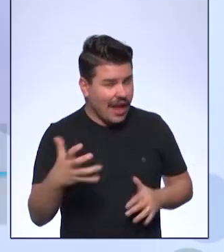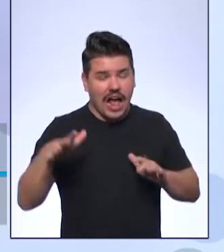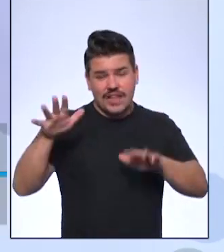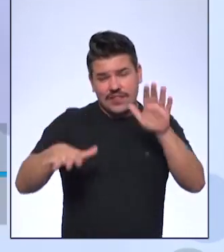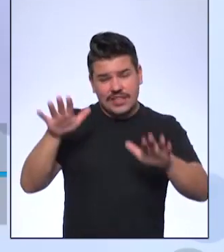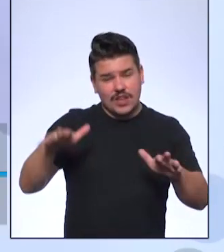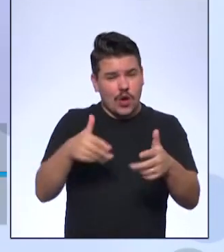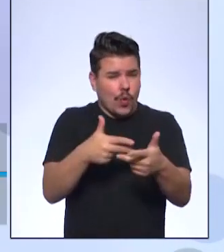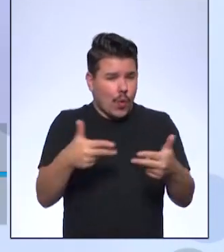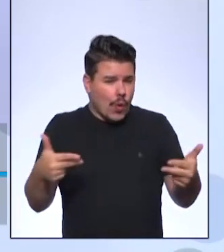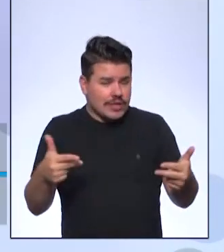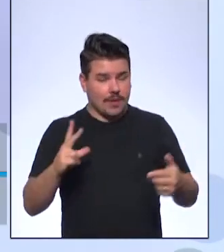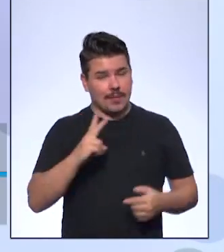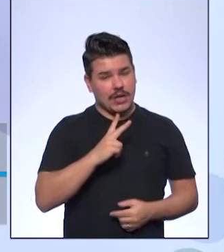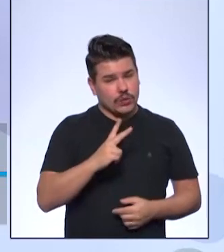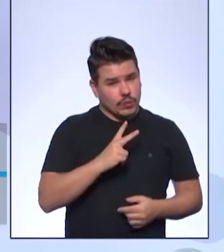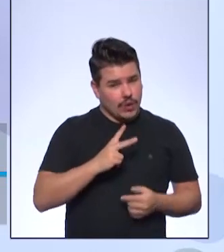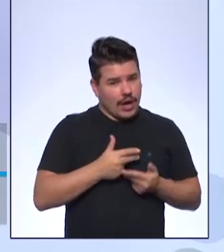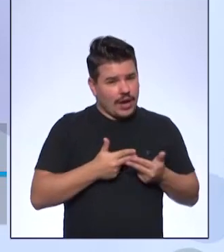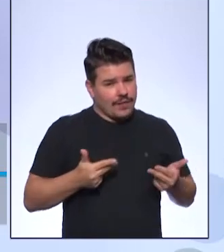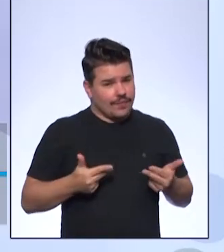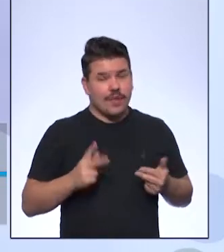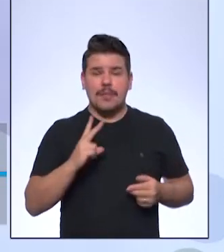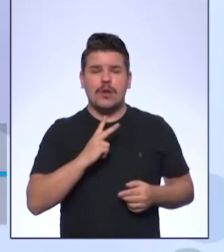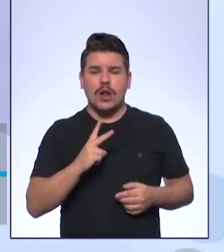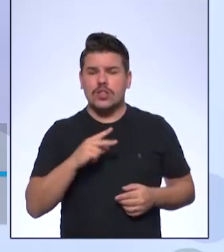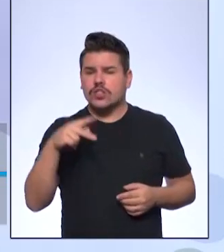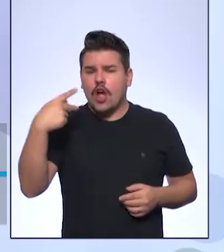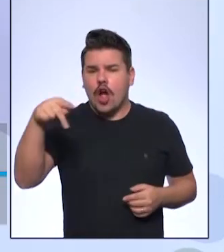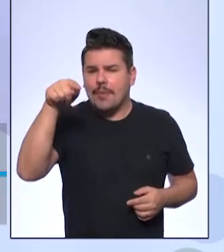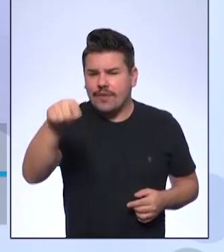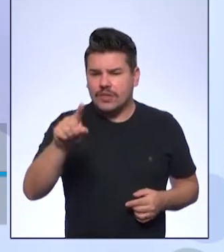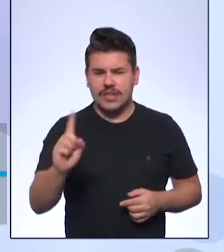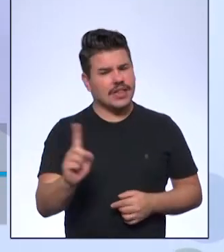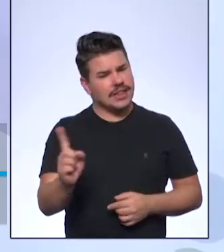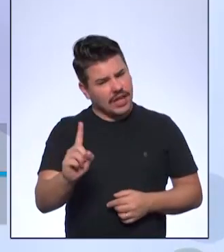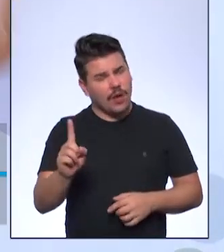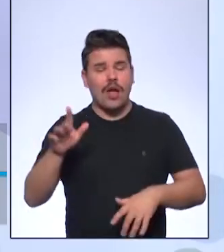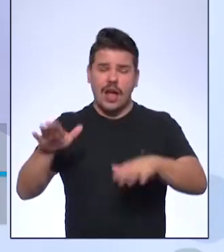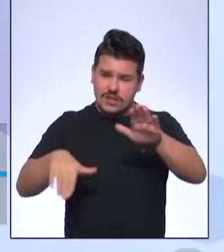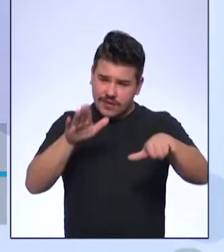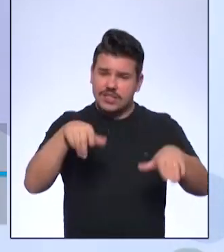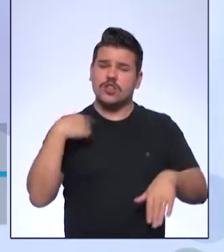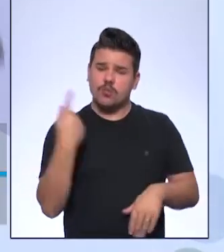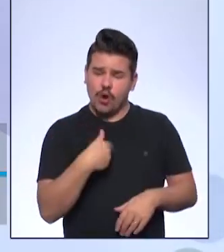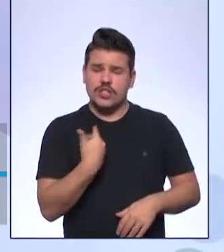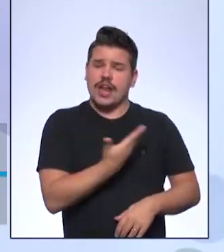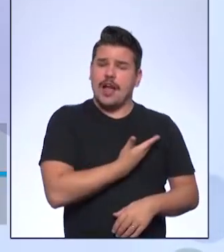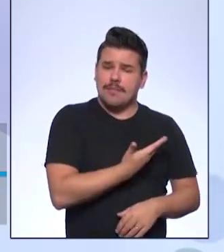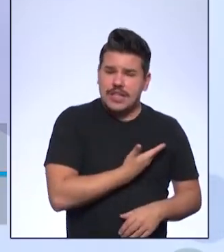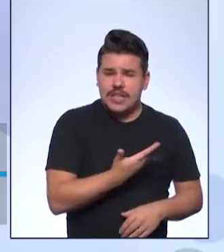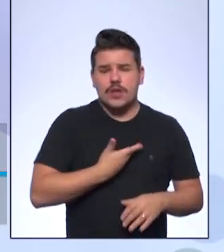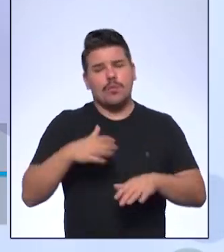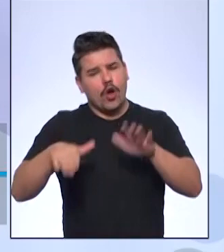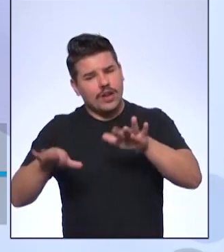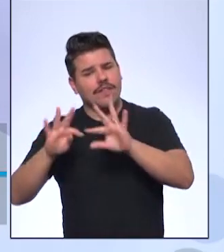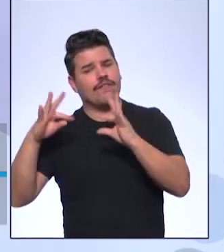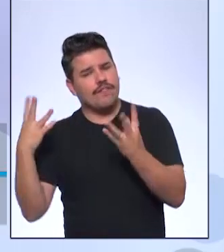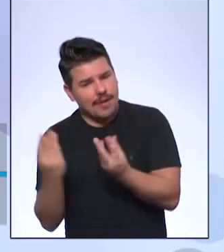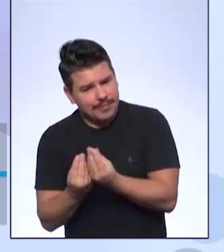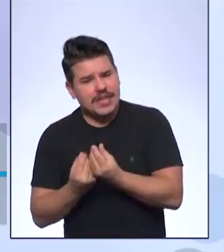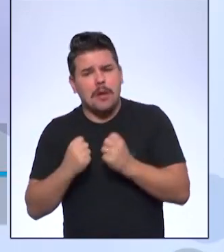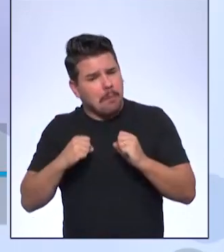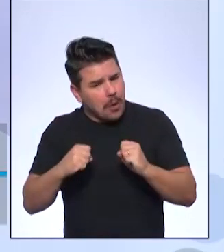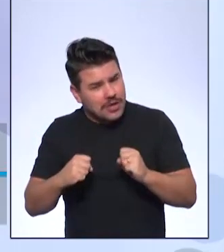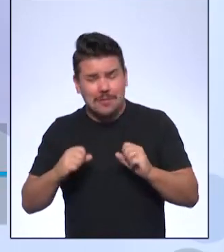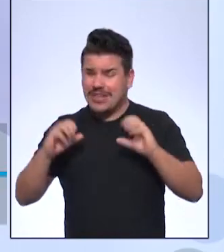coisas não deveriam ser pessoais? E eu não falo pessoal só para você. Eu acho que, assim, a gente pode incluir os amigos, os parentes nisso. Mas será que você